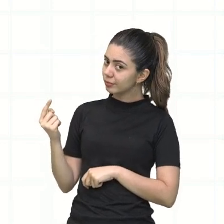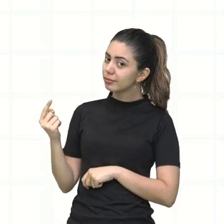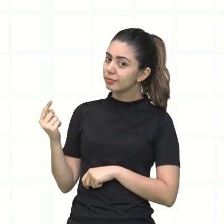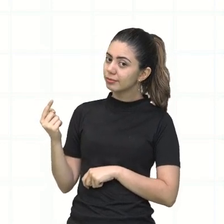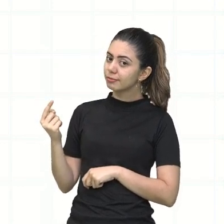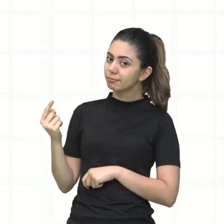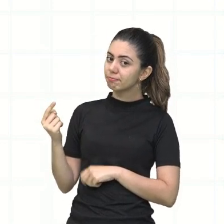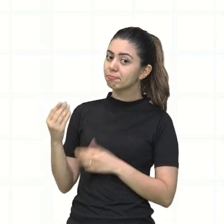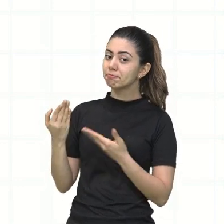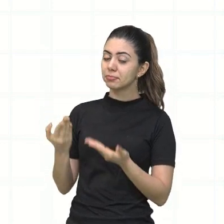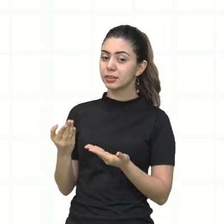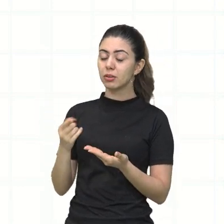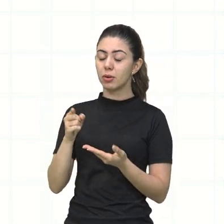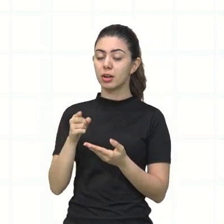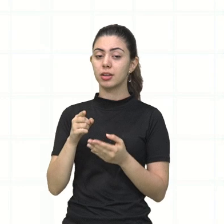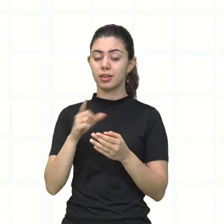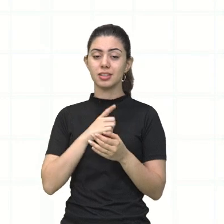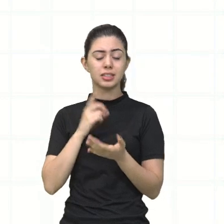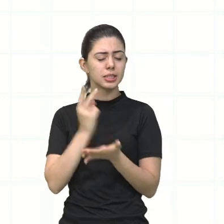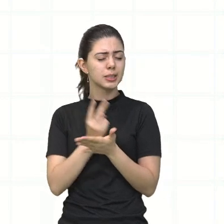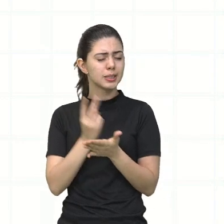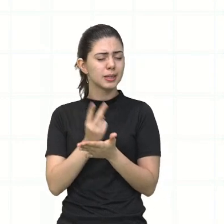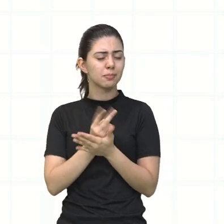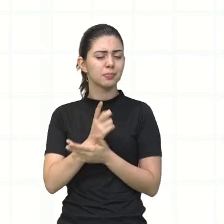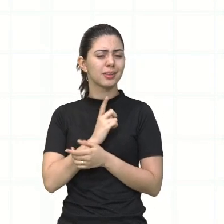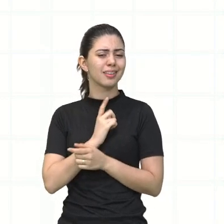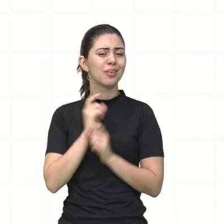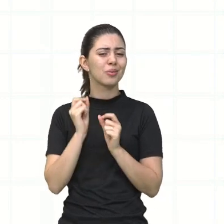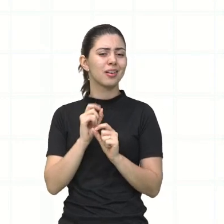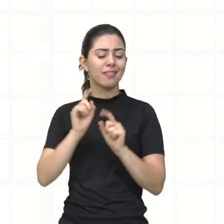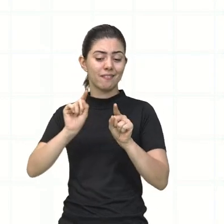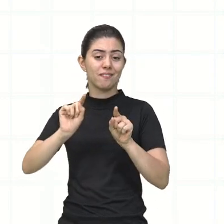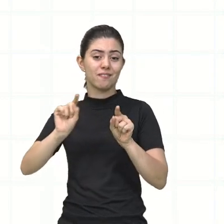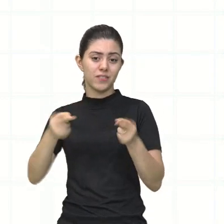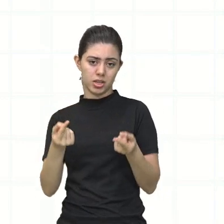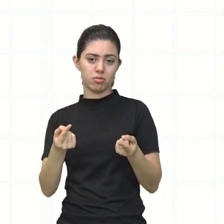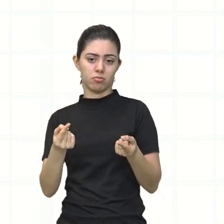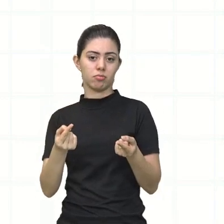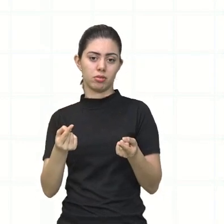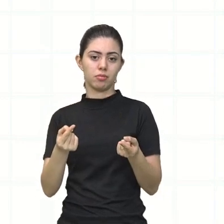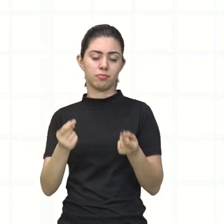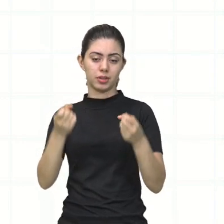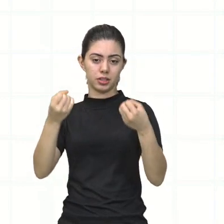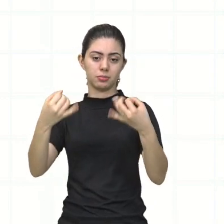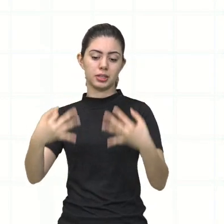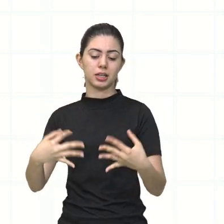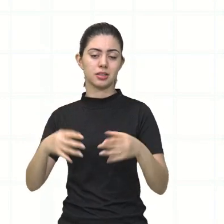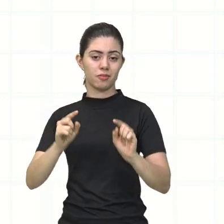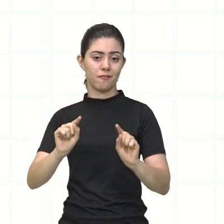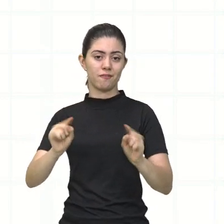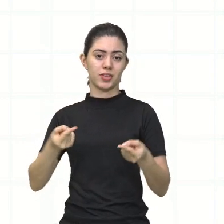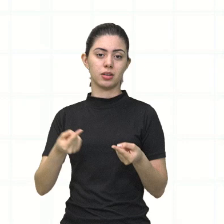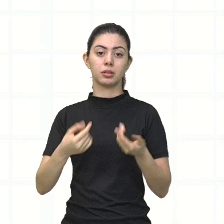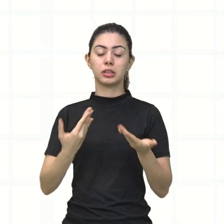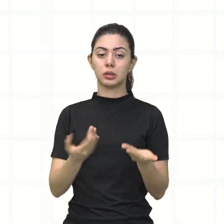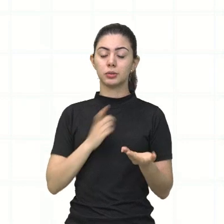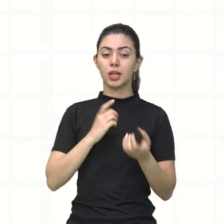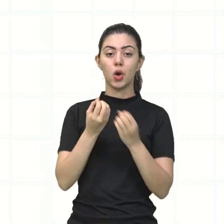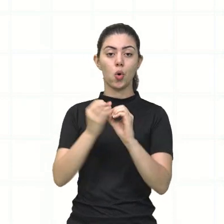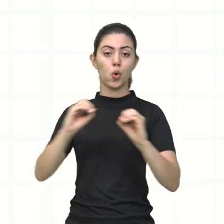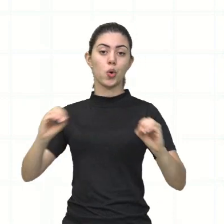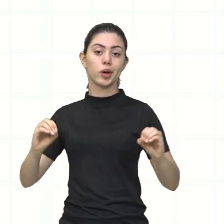A minha oração explicativa, ela geralmente vai estar entre vírgulas. Quando for oração